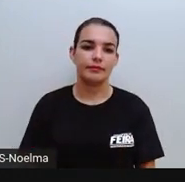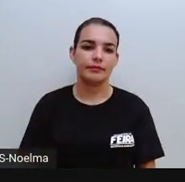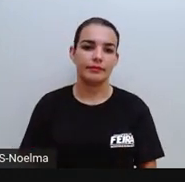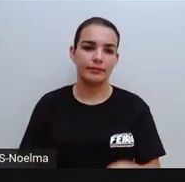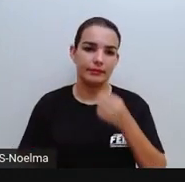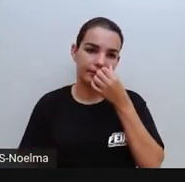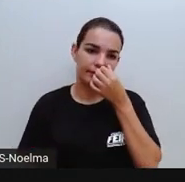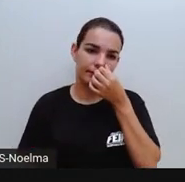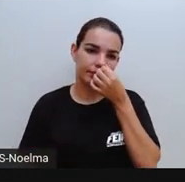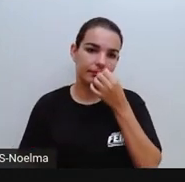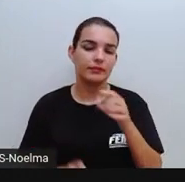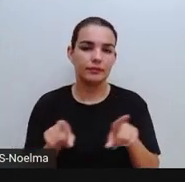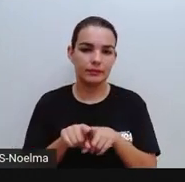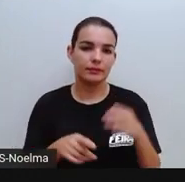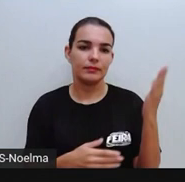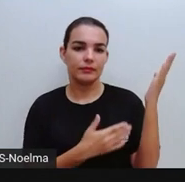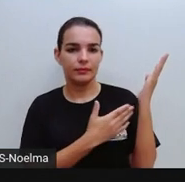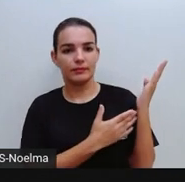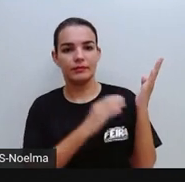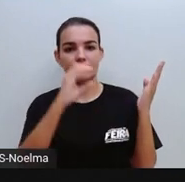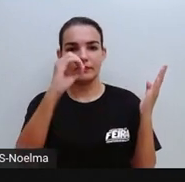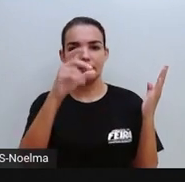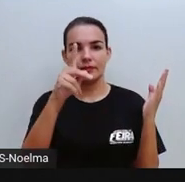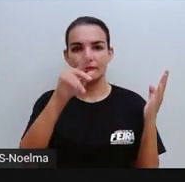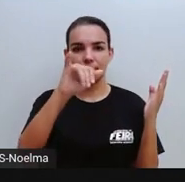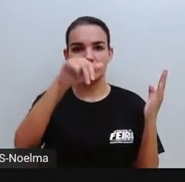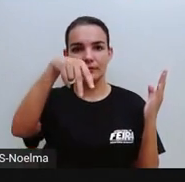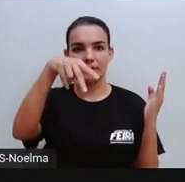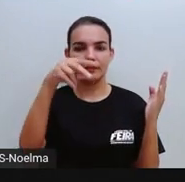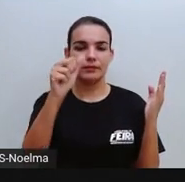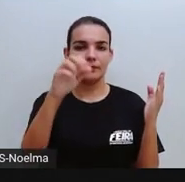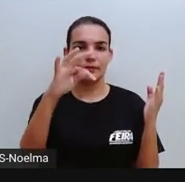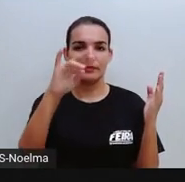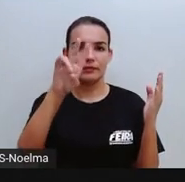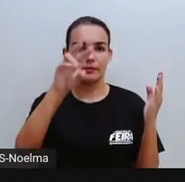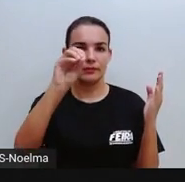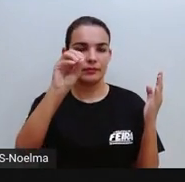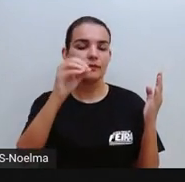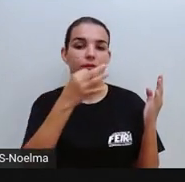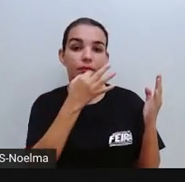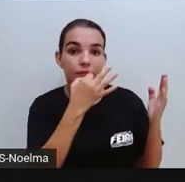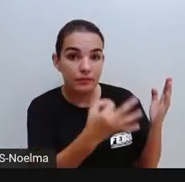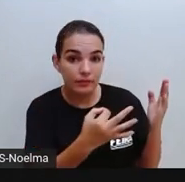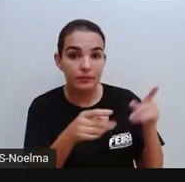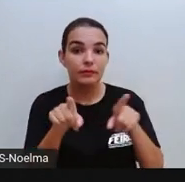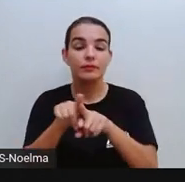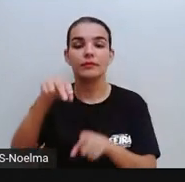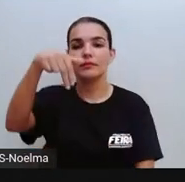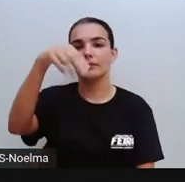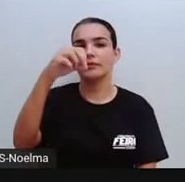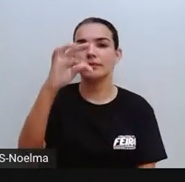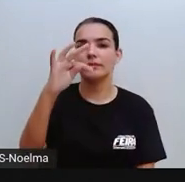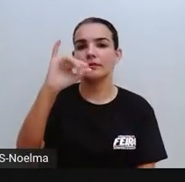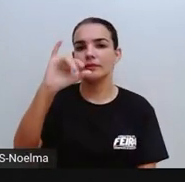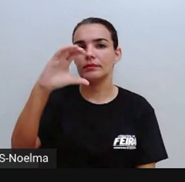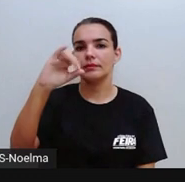e aí o que é pro falou né que esses textos podem ser opinativos ou noticiosos